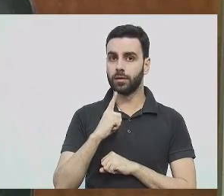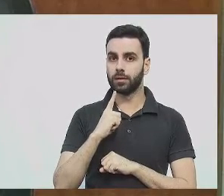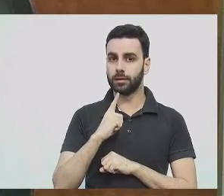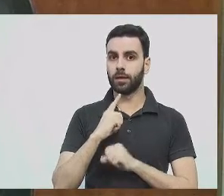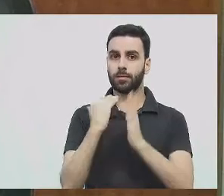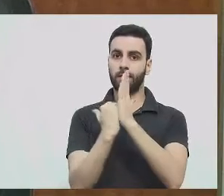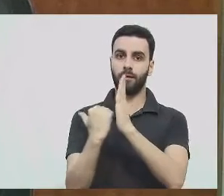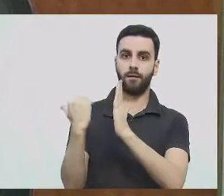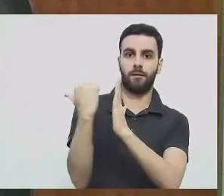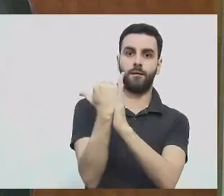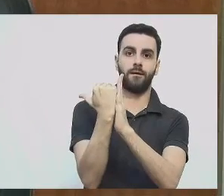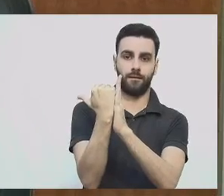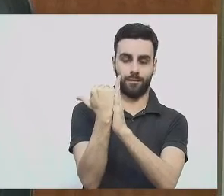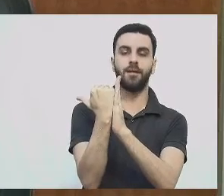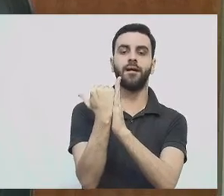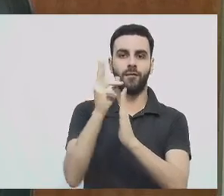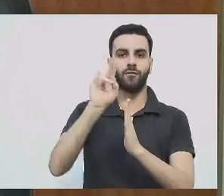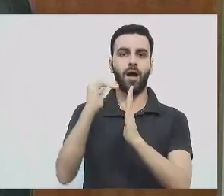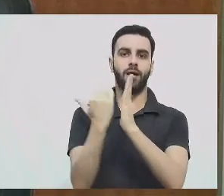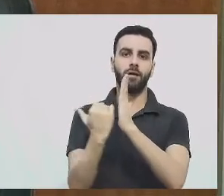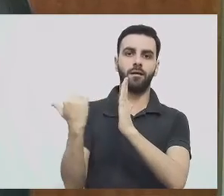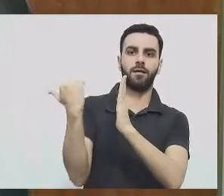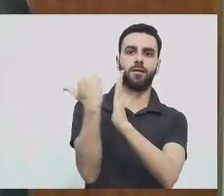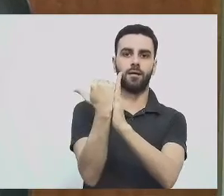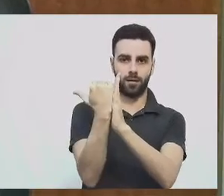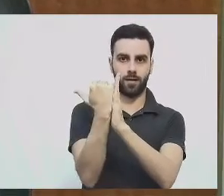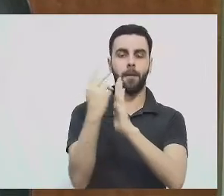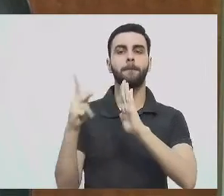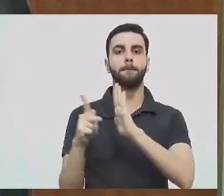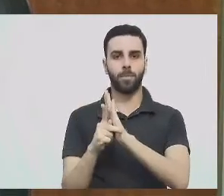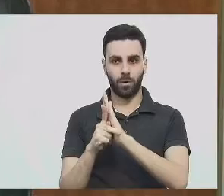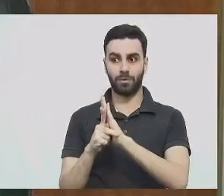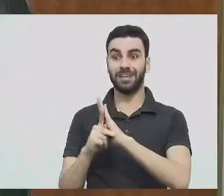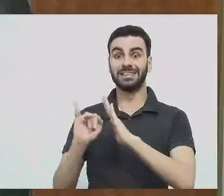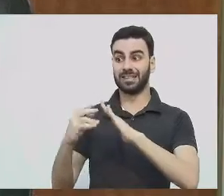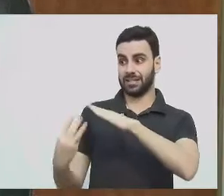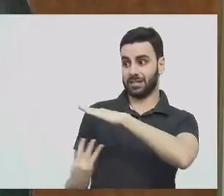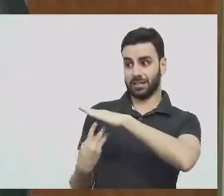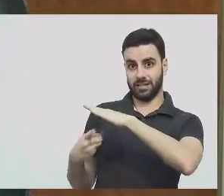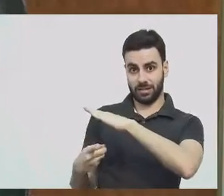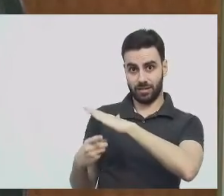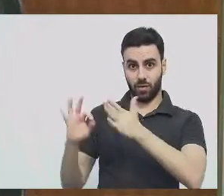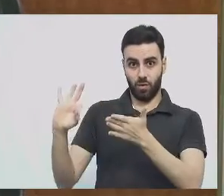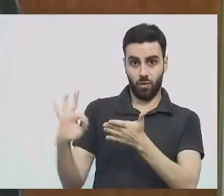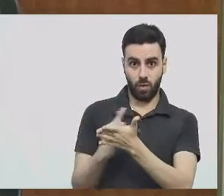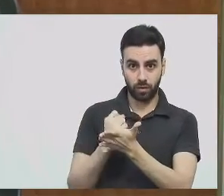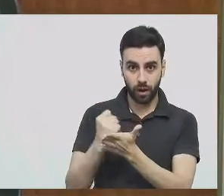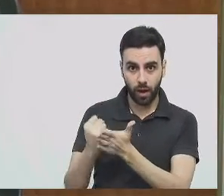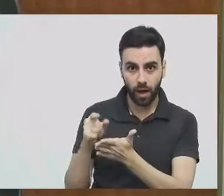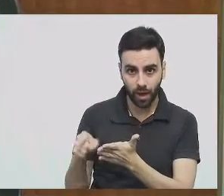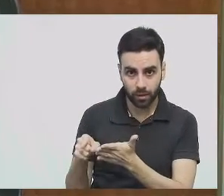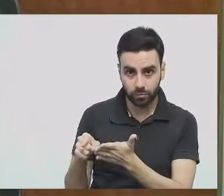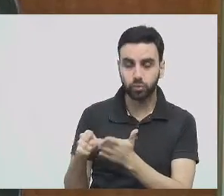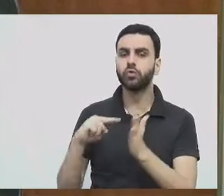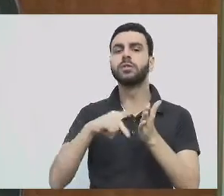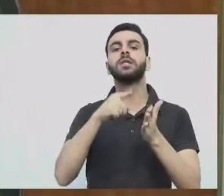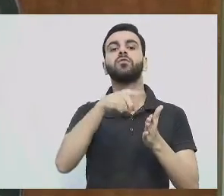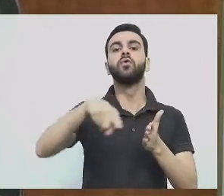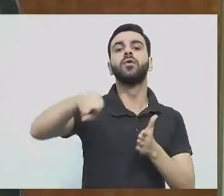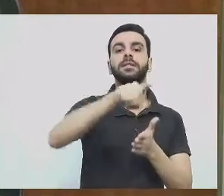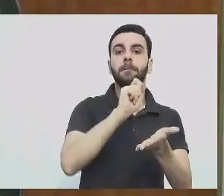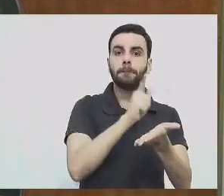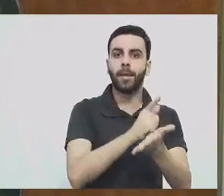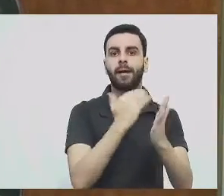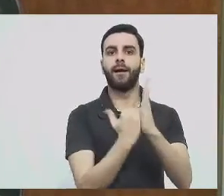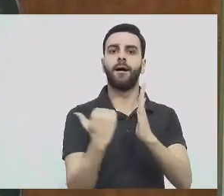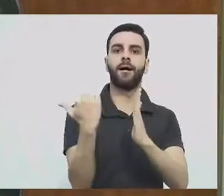o custo desse serviço, ao terceirizar, ao contratar a empresa terceirizada, vai aumentar o